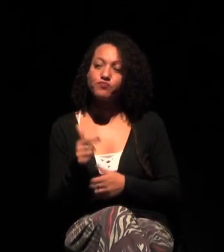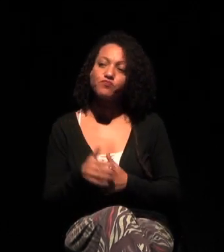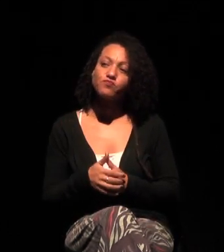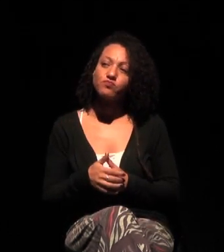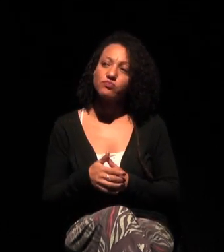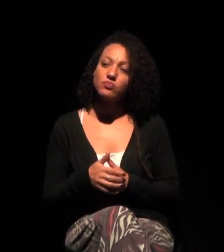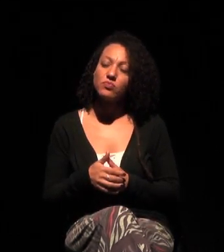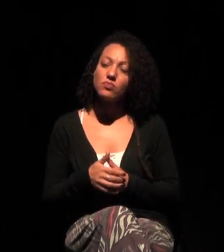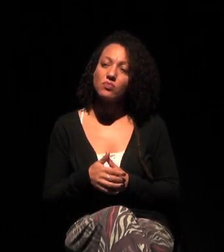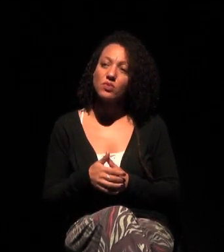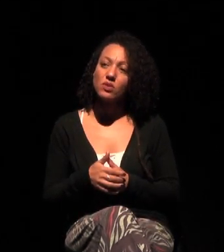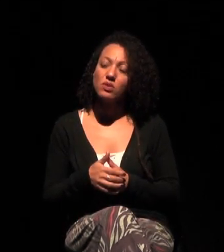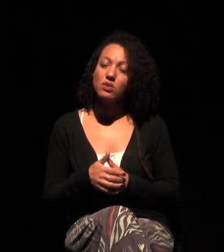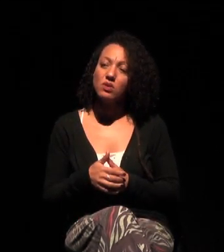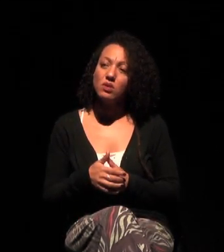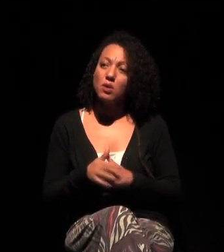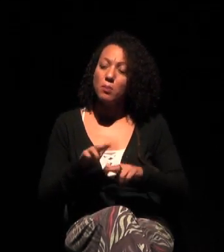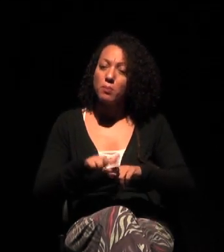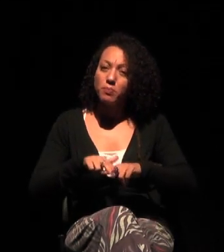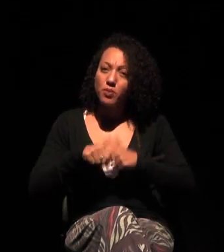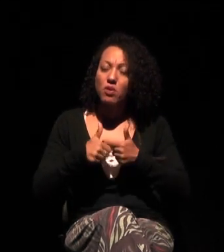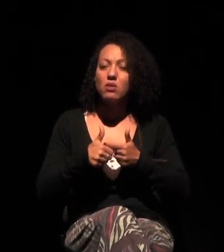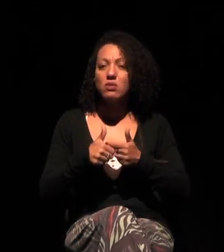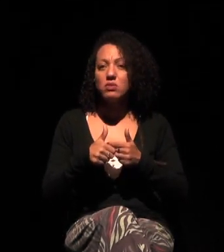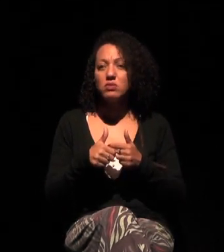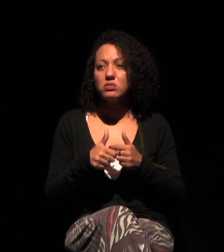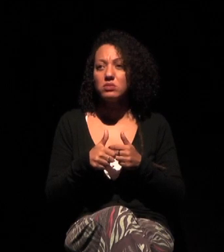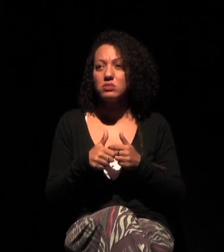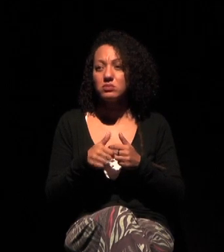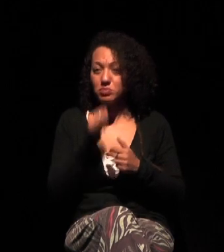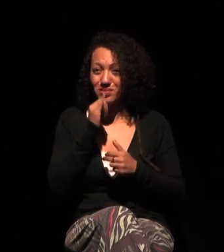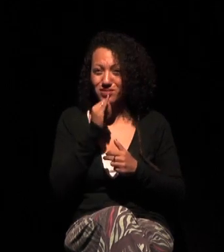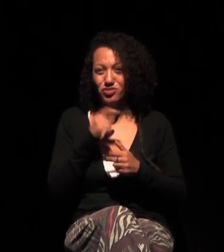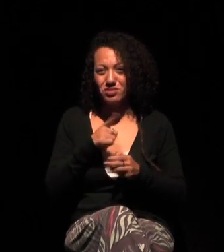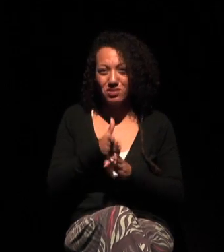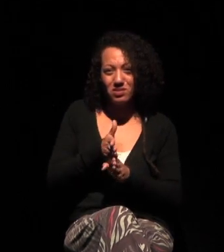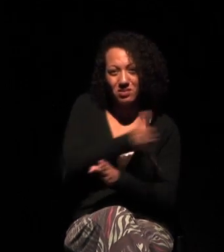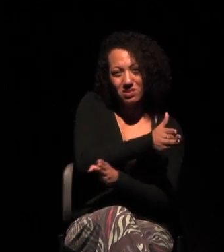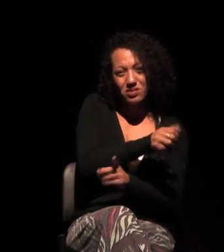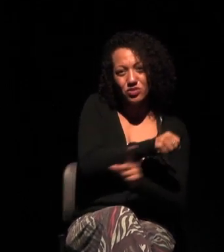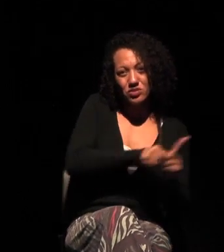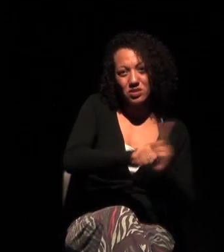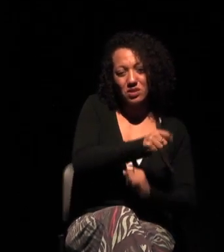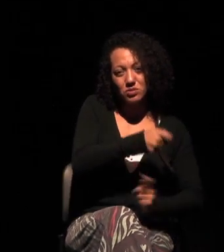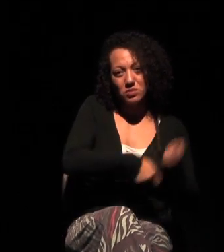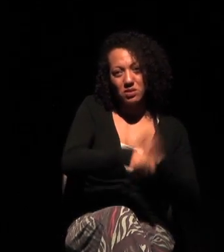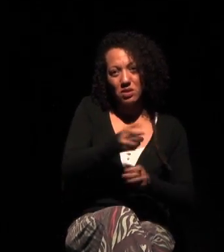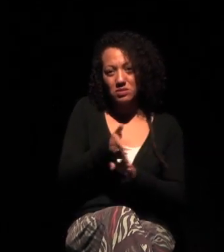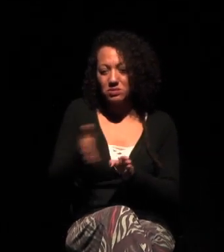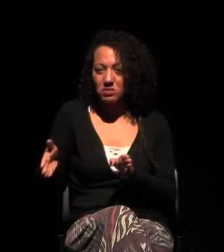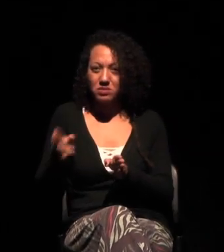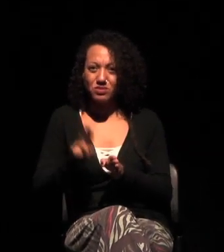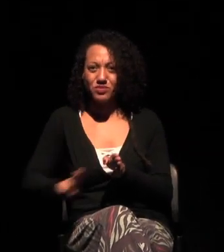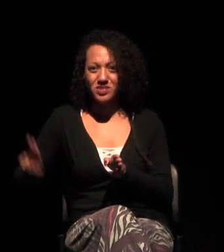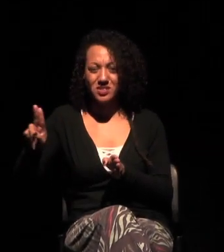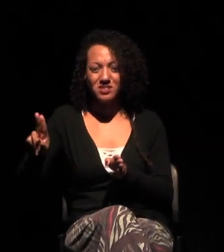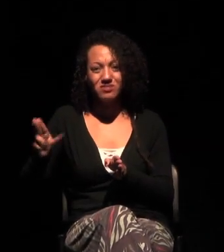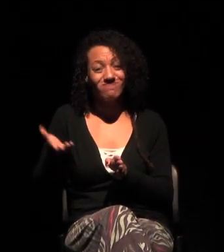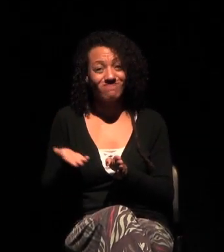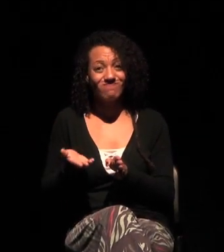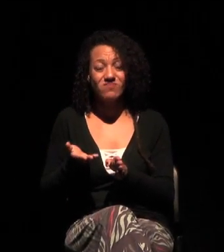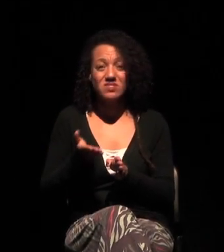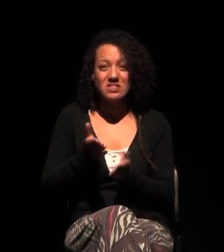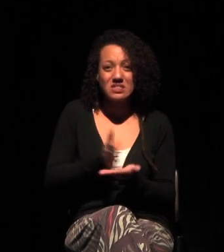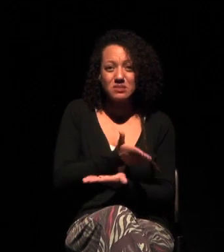conhecimento em relação à sociedade e ao mercado e fico de fato bastante animado com o fato